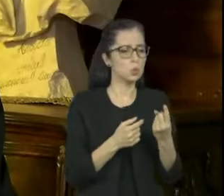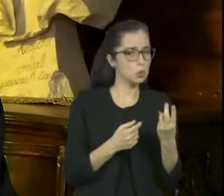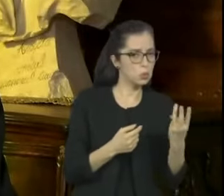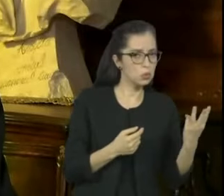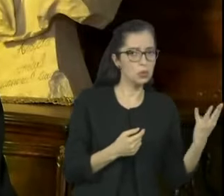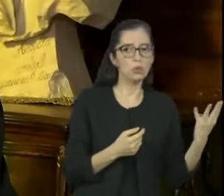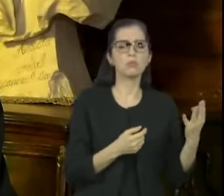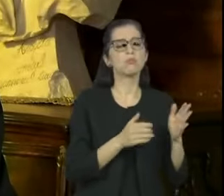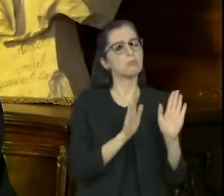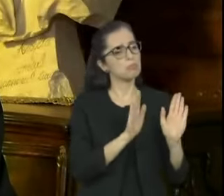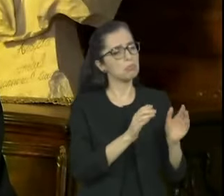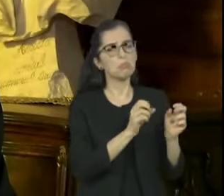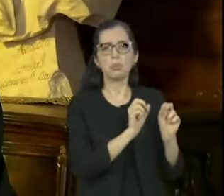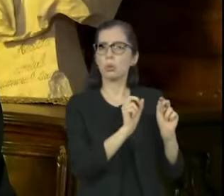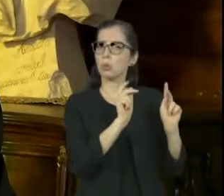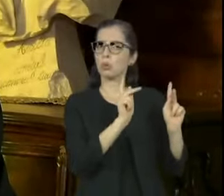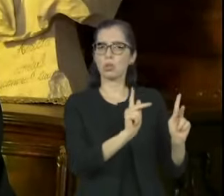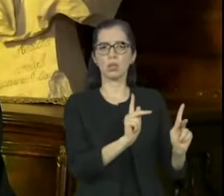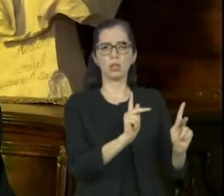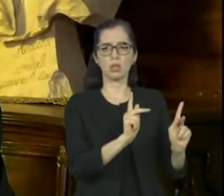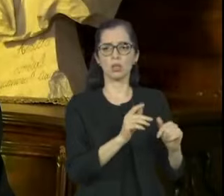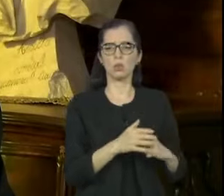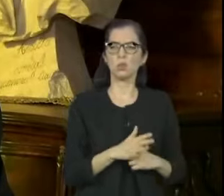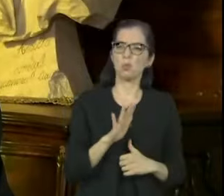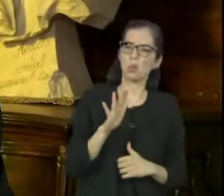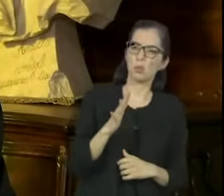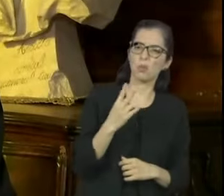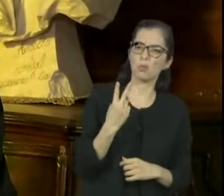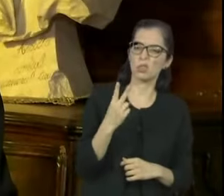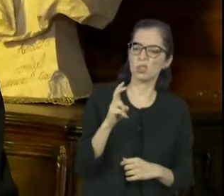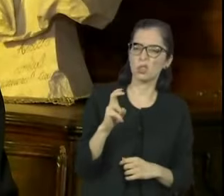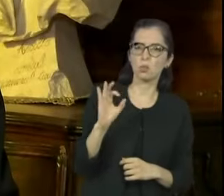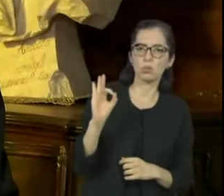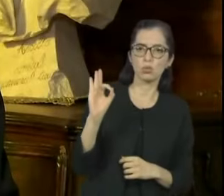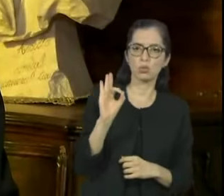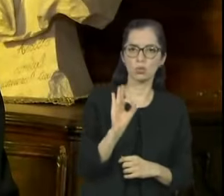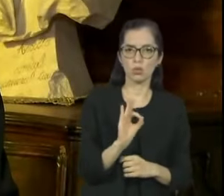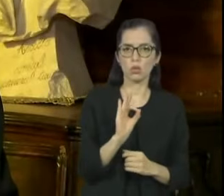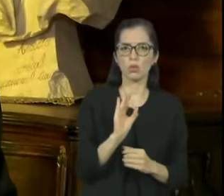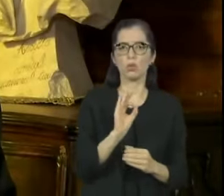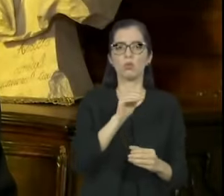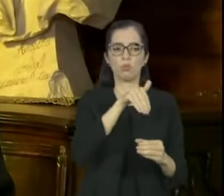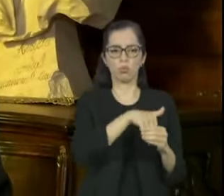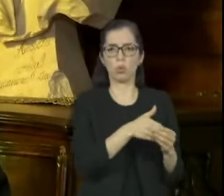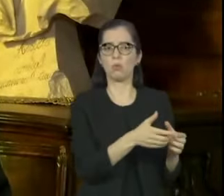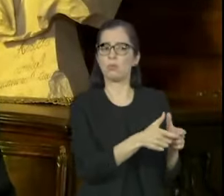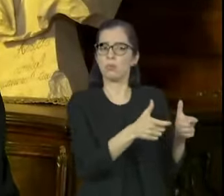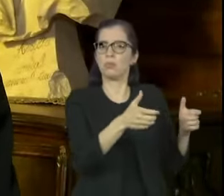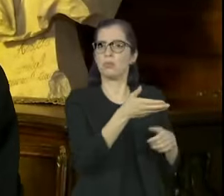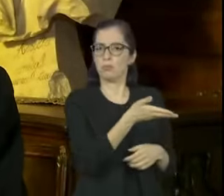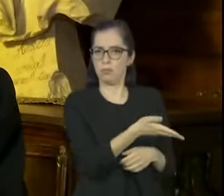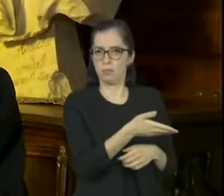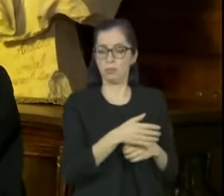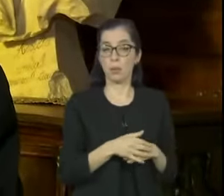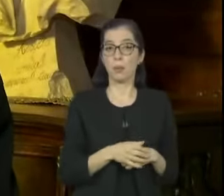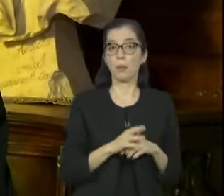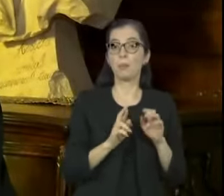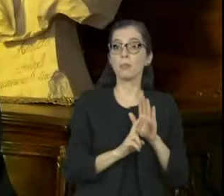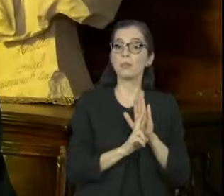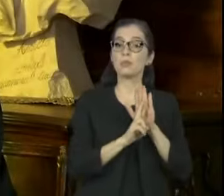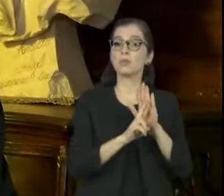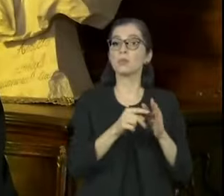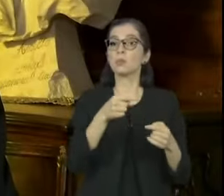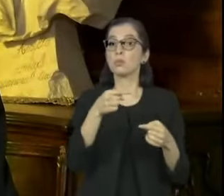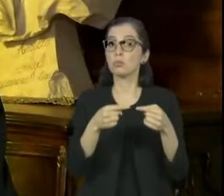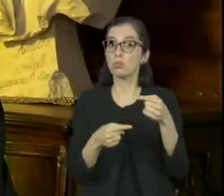eles são mais ou menos 25 por cento do eleitorado mas a representação política deles é muito